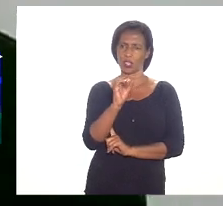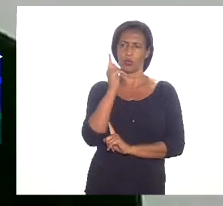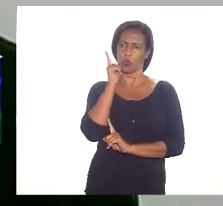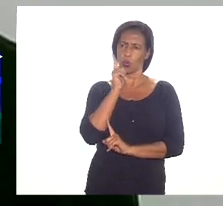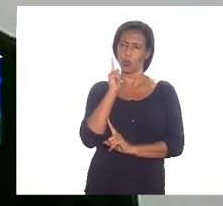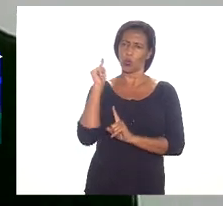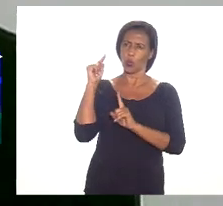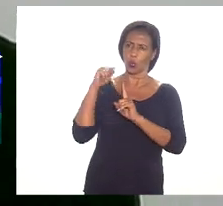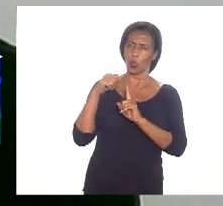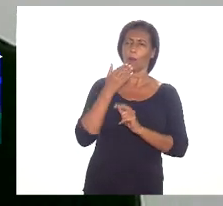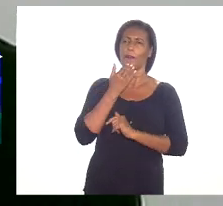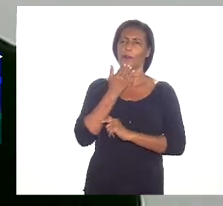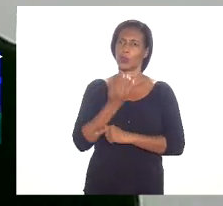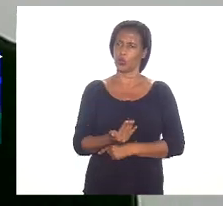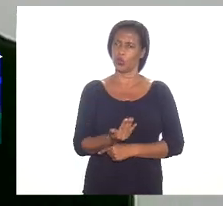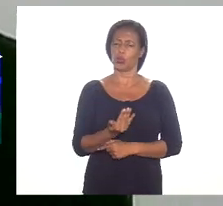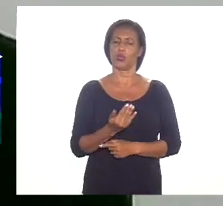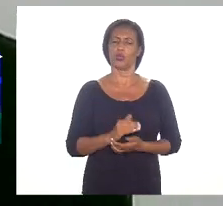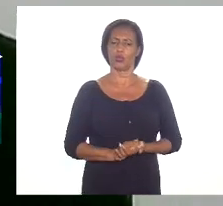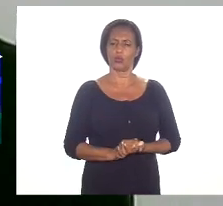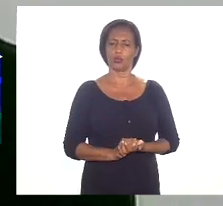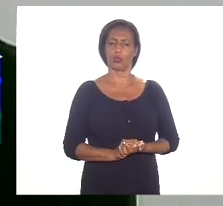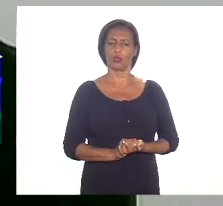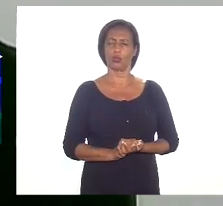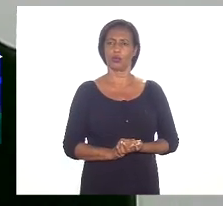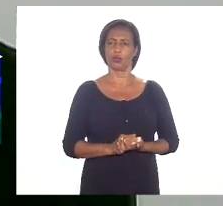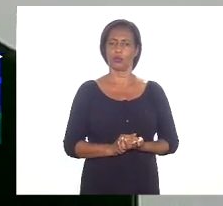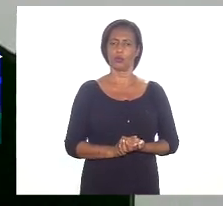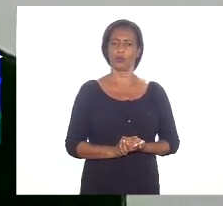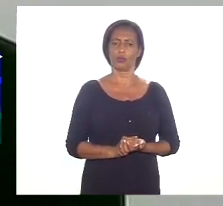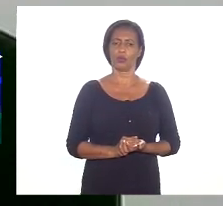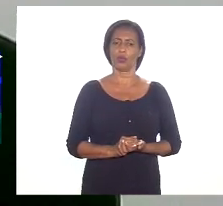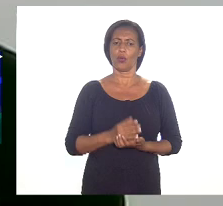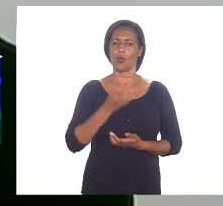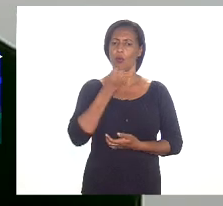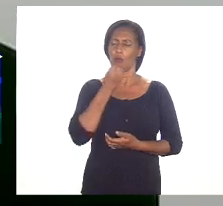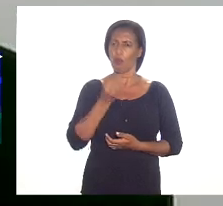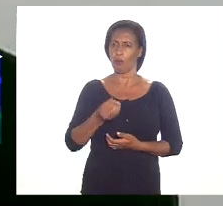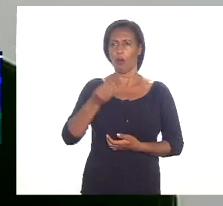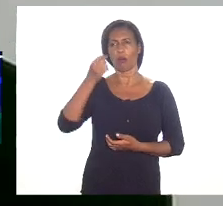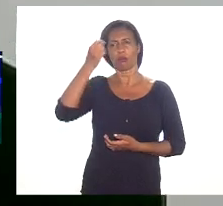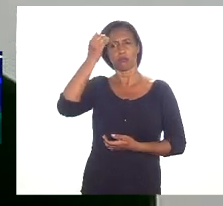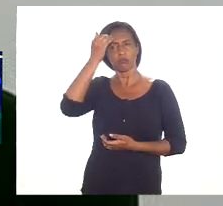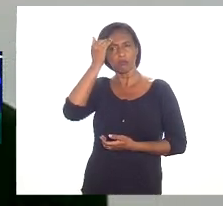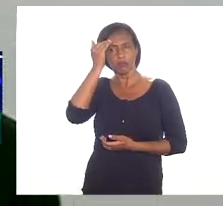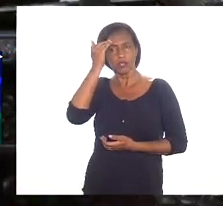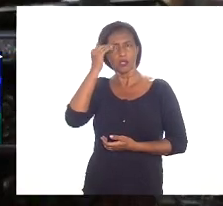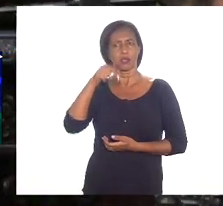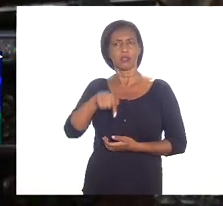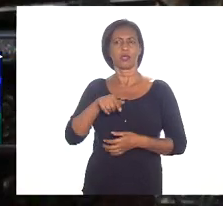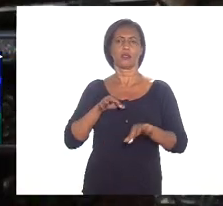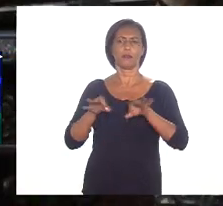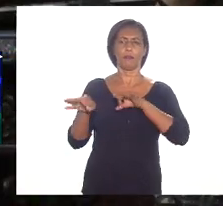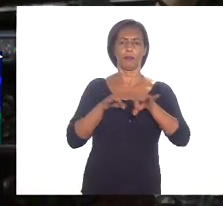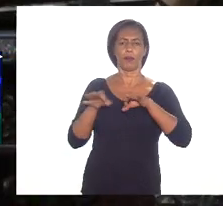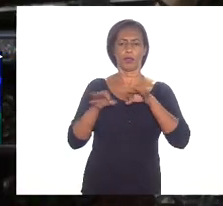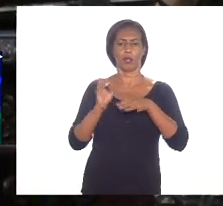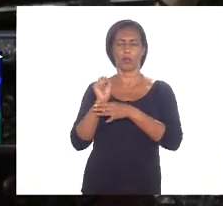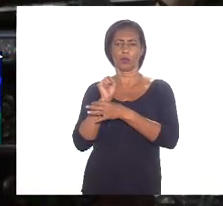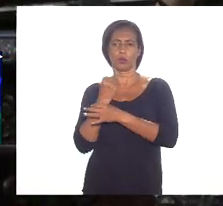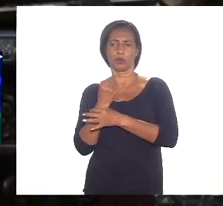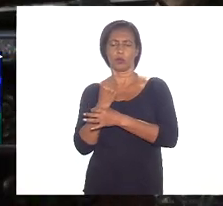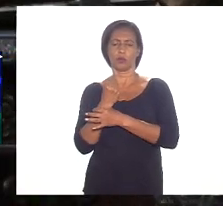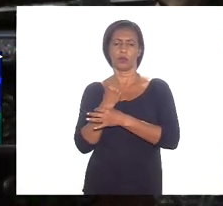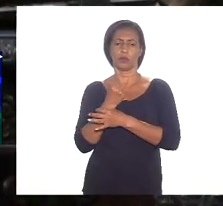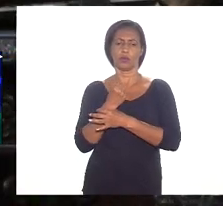a nosso pedido e o intenção de vossa excelência' um bom com sucesso nessa importante projeto pela comissão de Segurança Pública